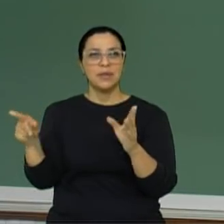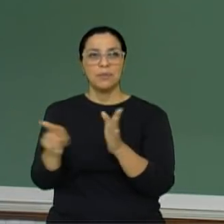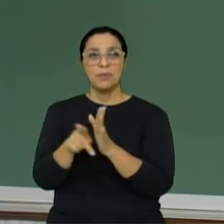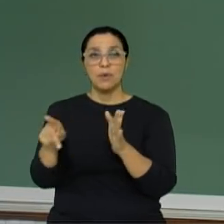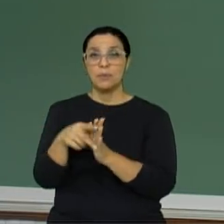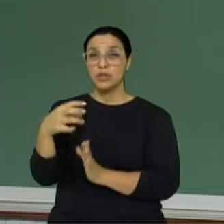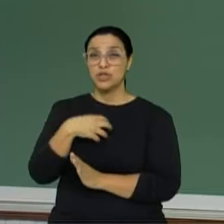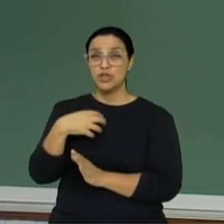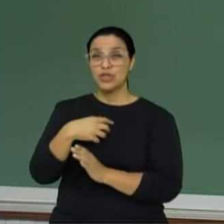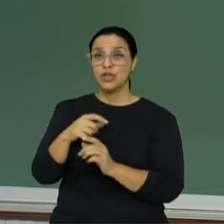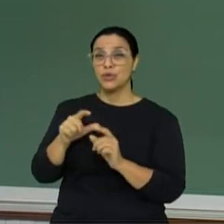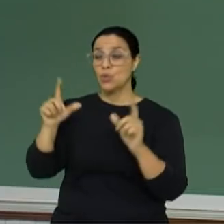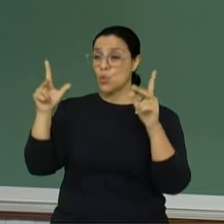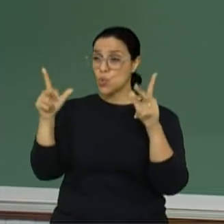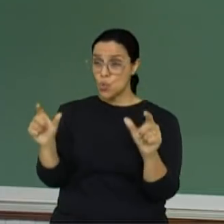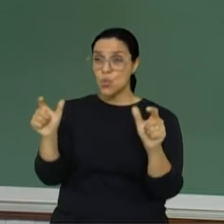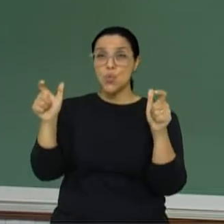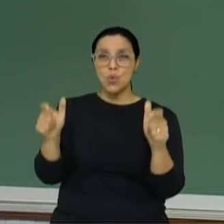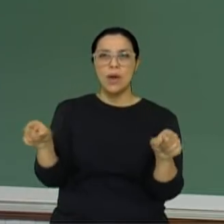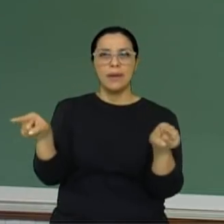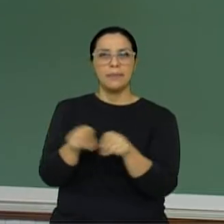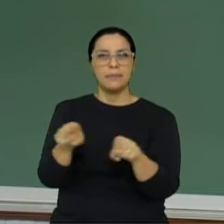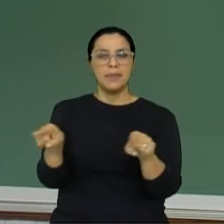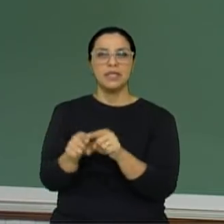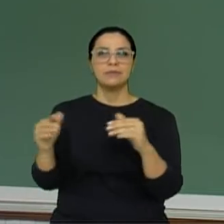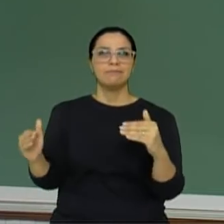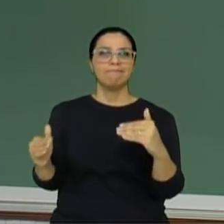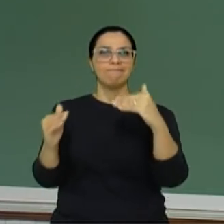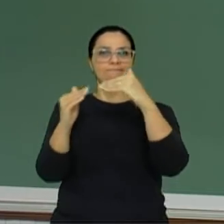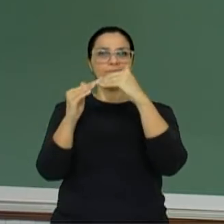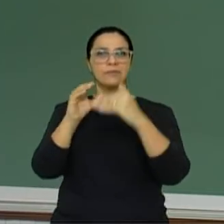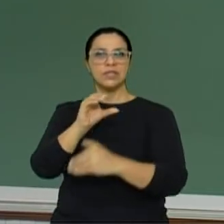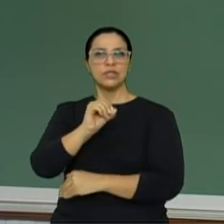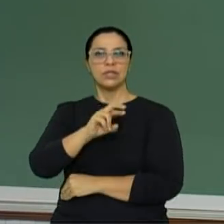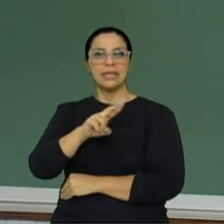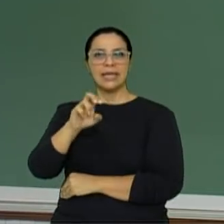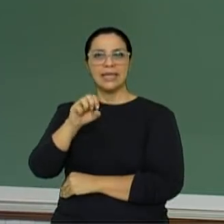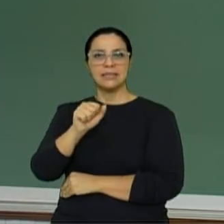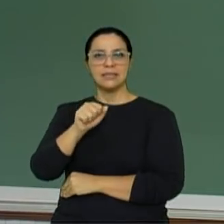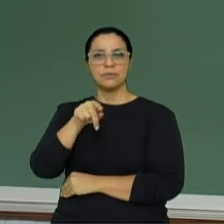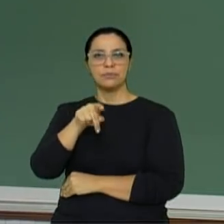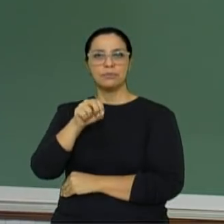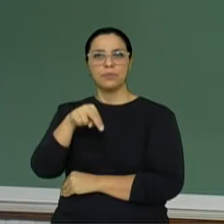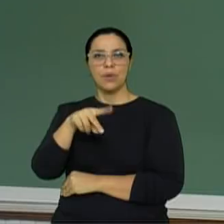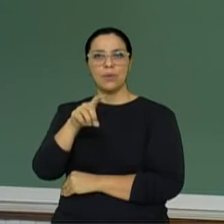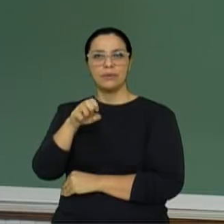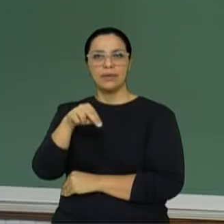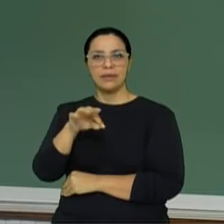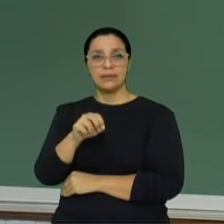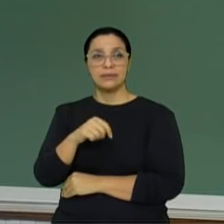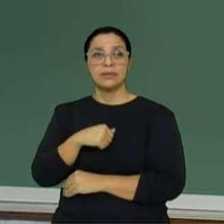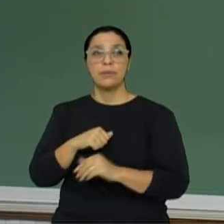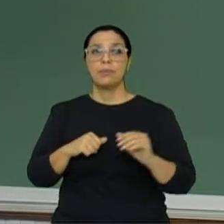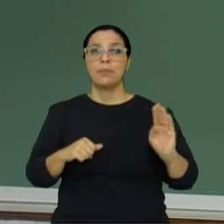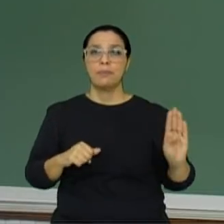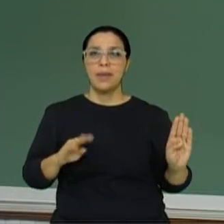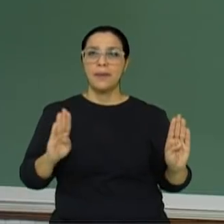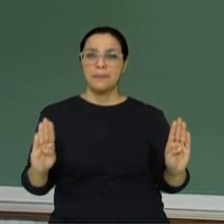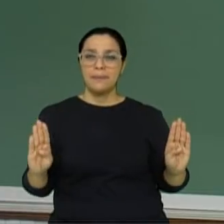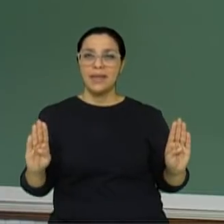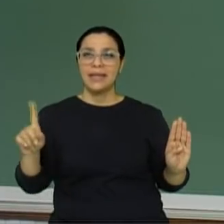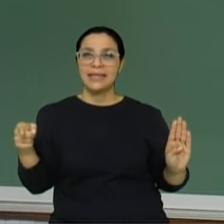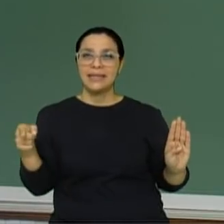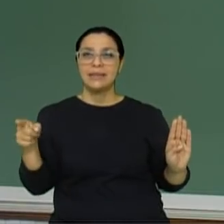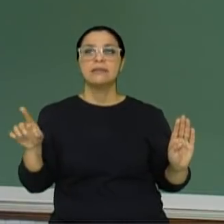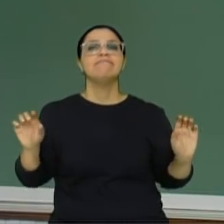na mesma posição, digamos assim, eles são correspondentes, ok? Esse que está no vértice B e esse que